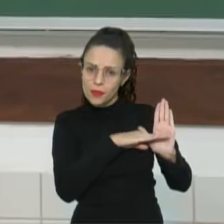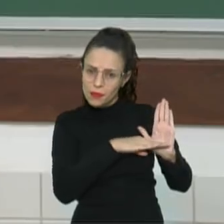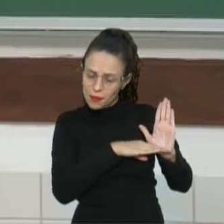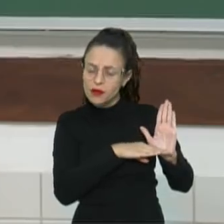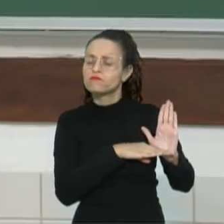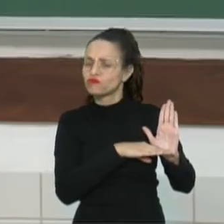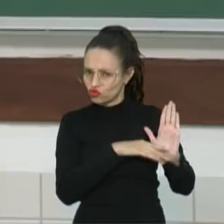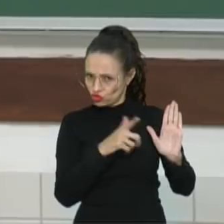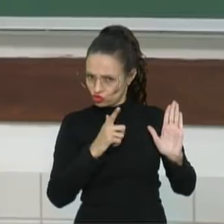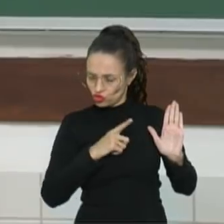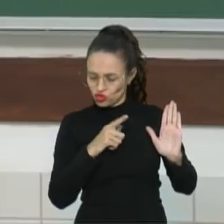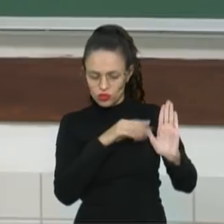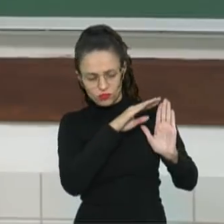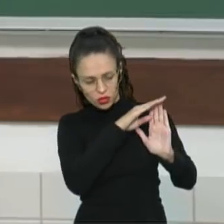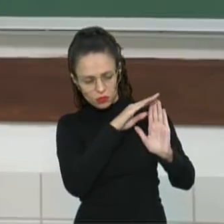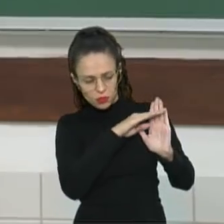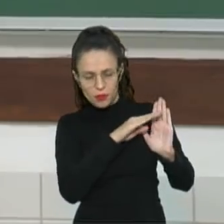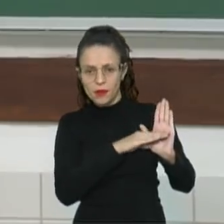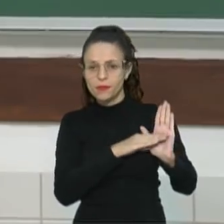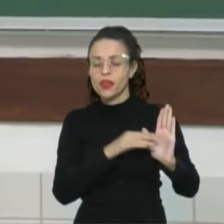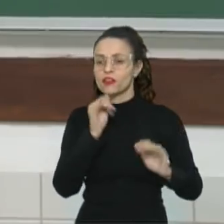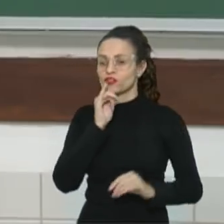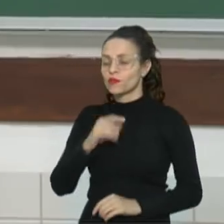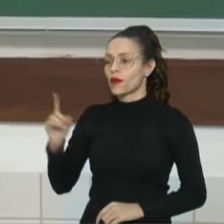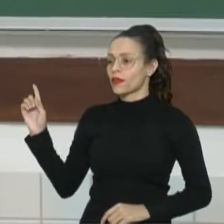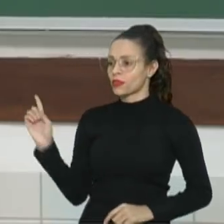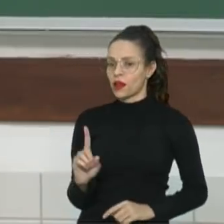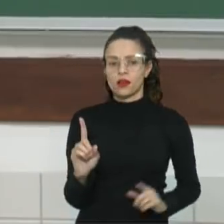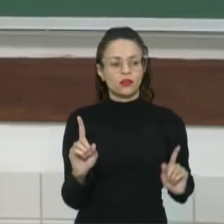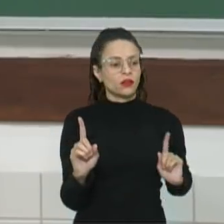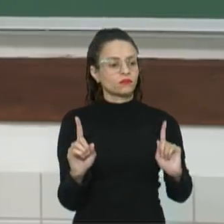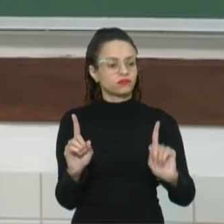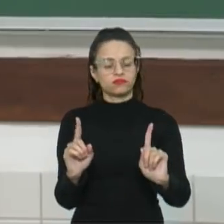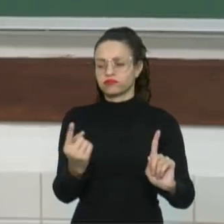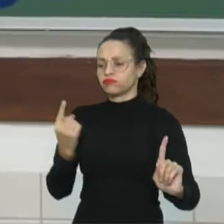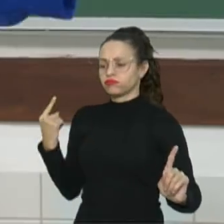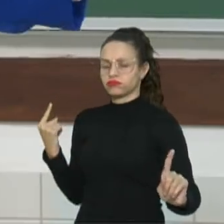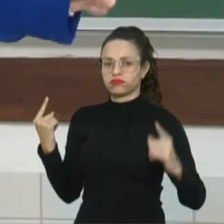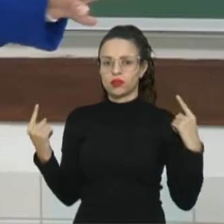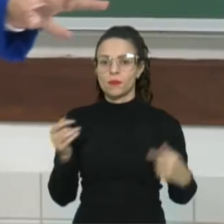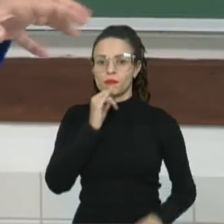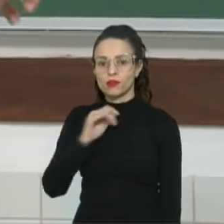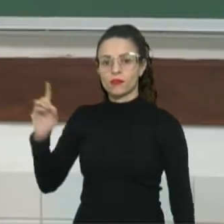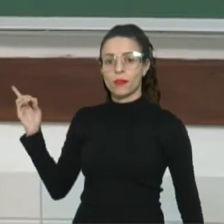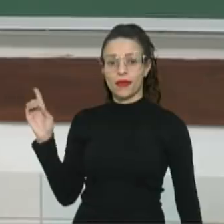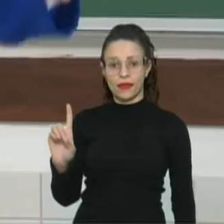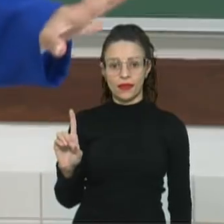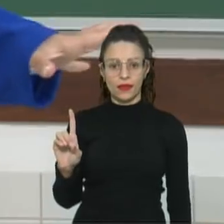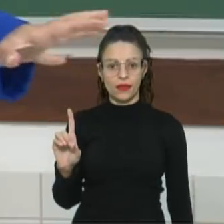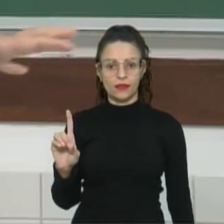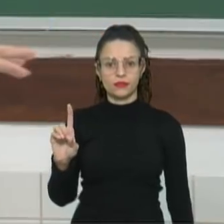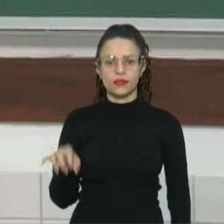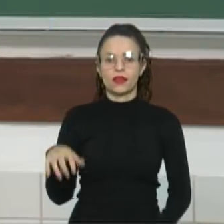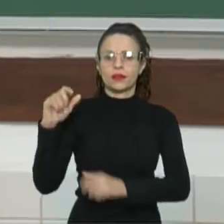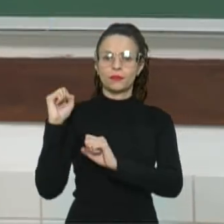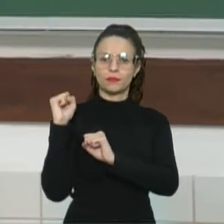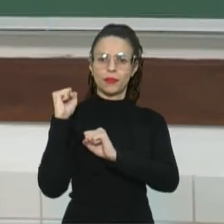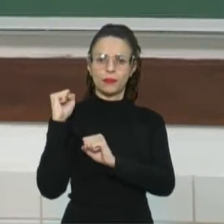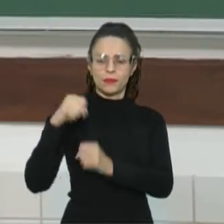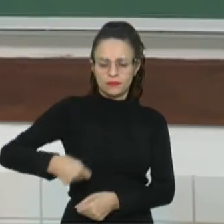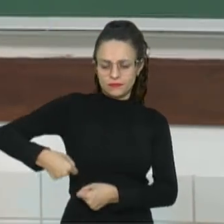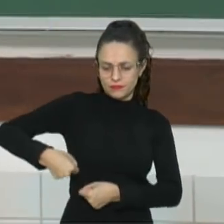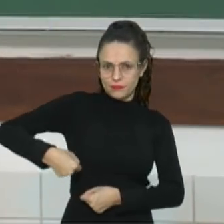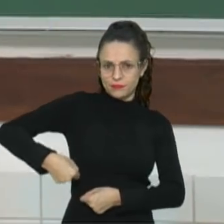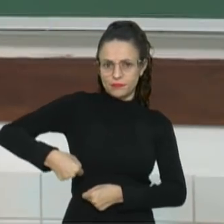roteiro? Né? Esse roteiro tinha entradas e saídas de cena. Então, por exemplo, entra Pantaleão carregando uma